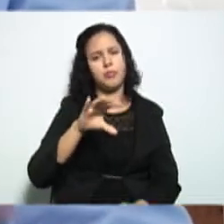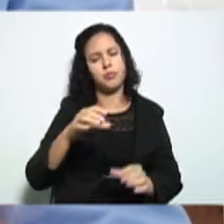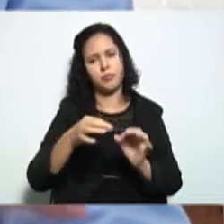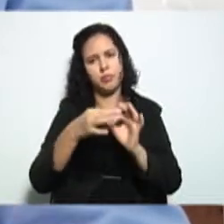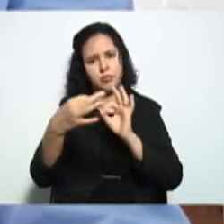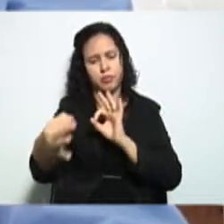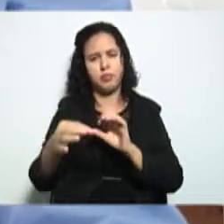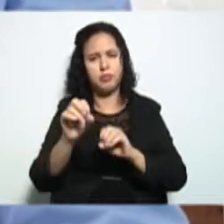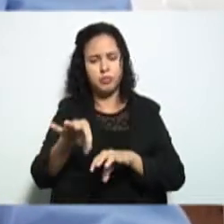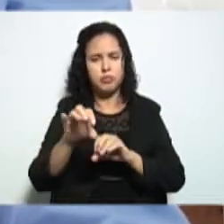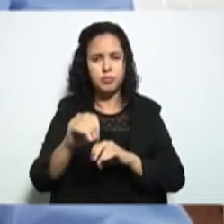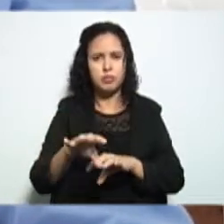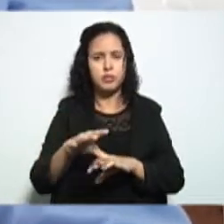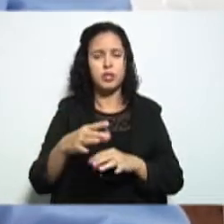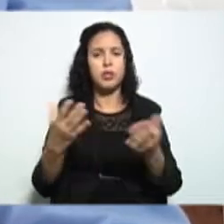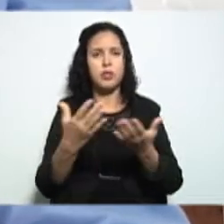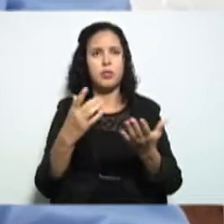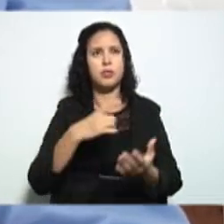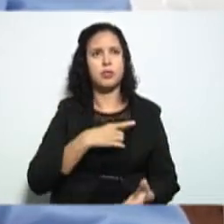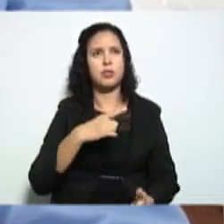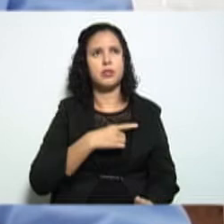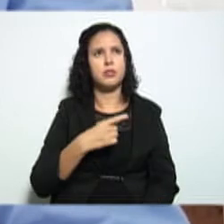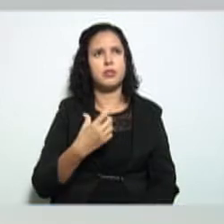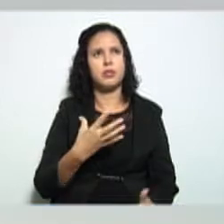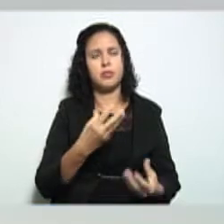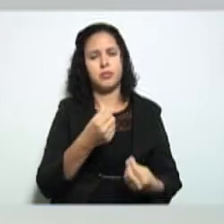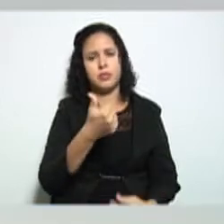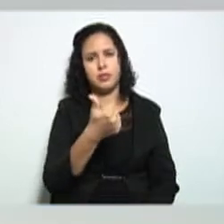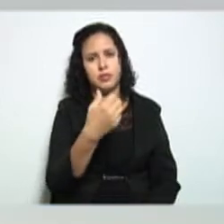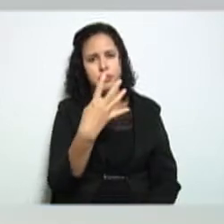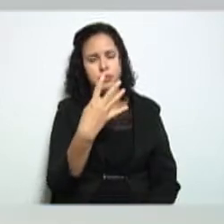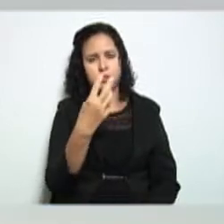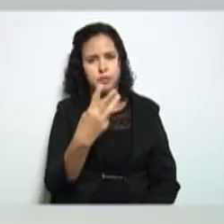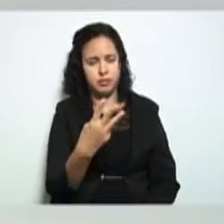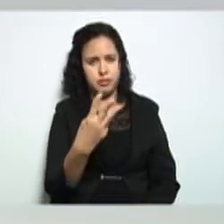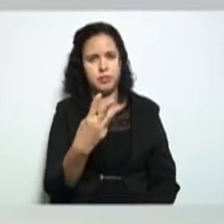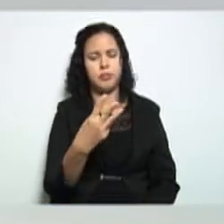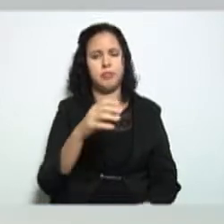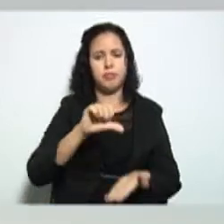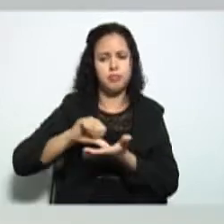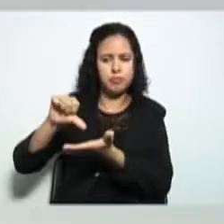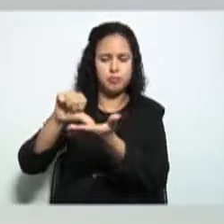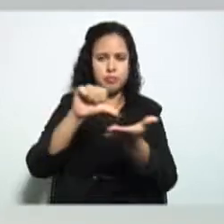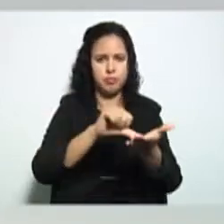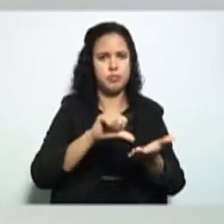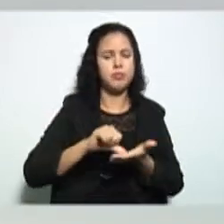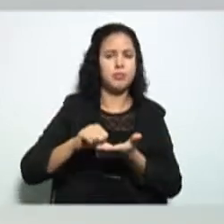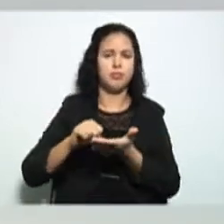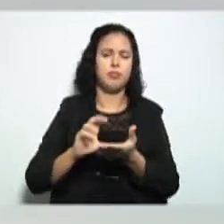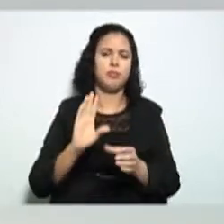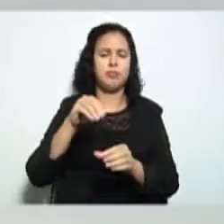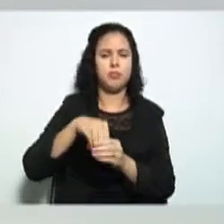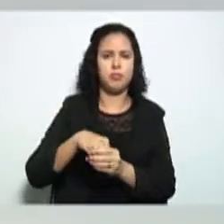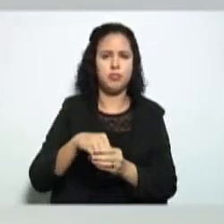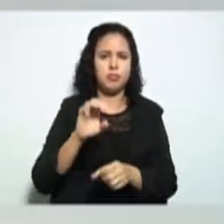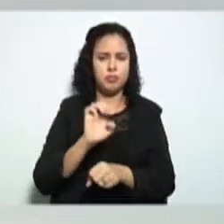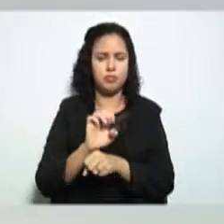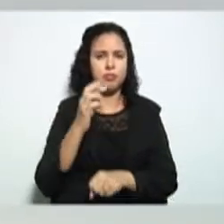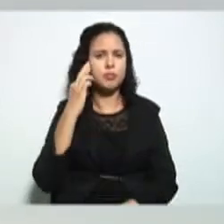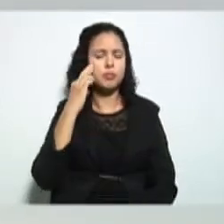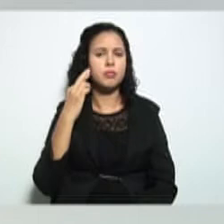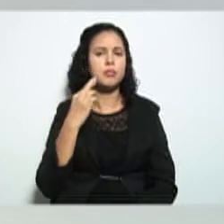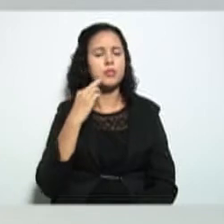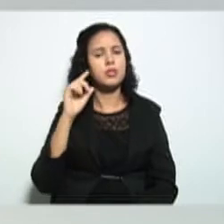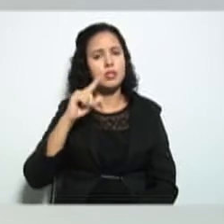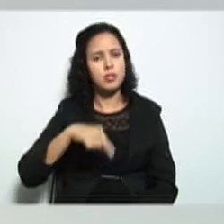polos distribuídos em todas as regiões do Estado. Isso mostra a valorização, a nossa prioridade